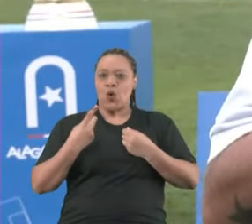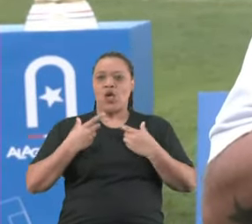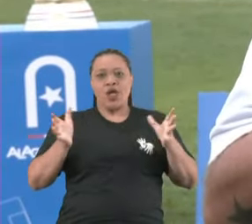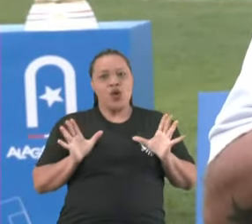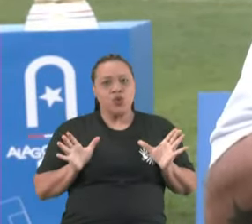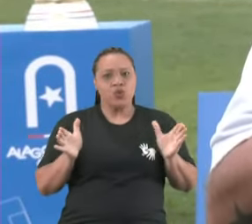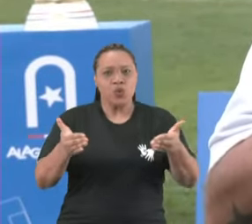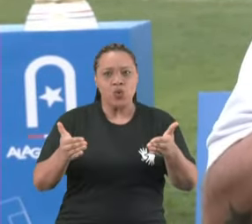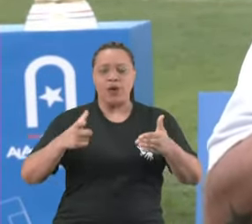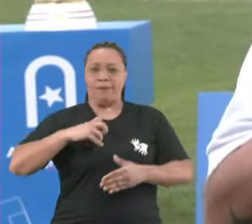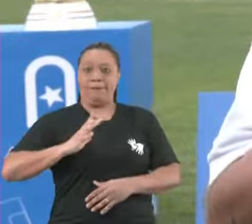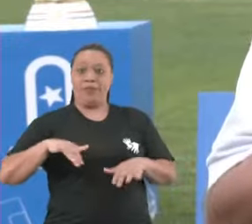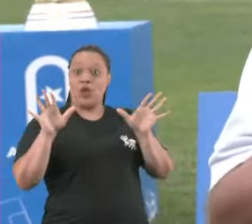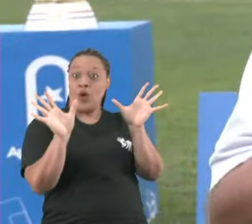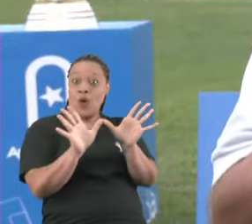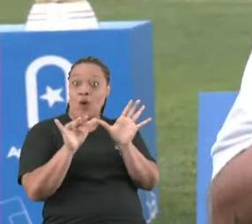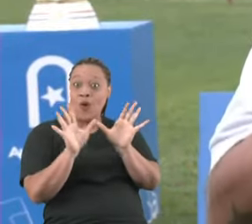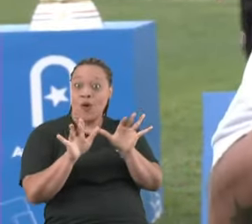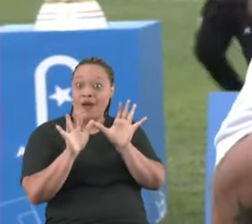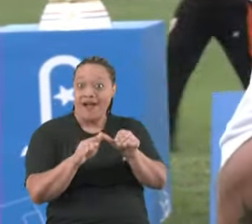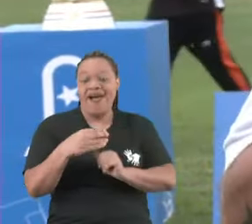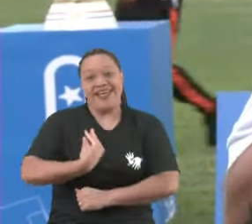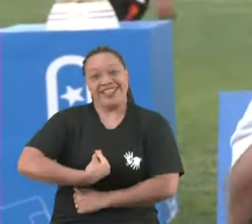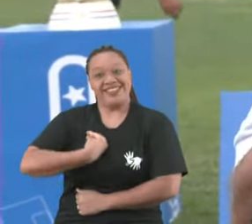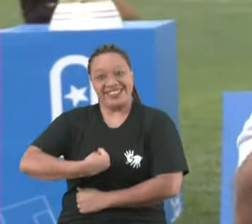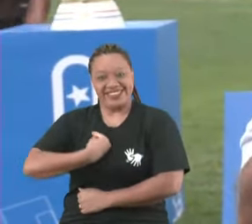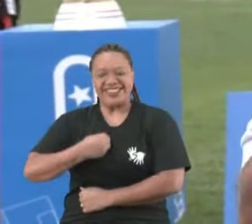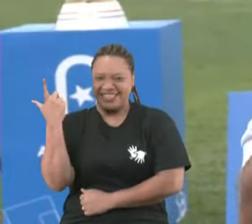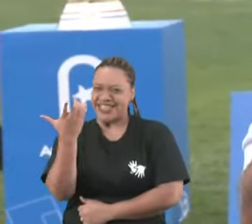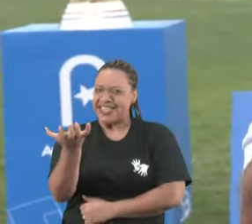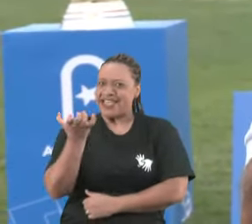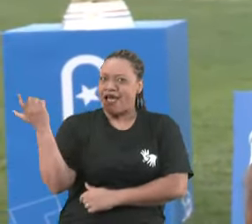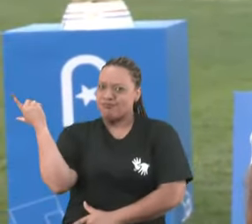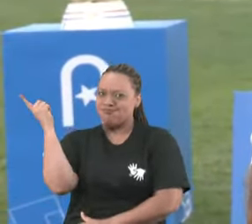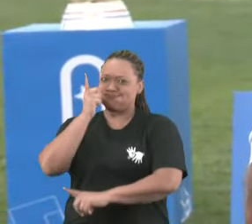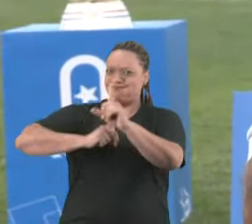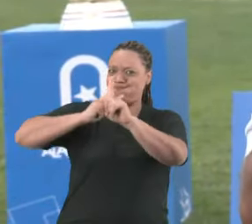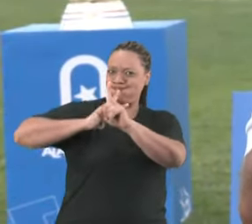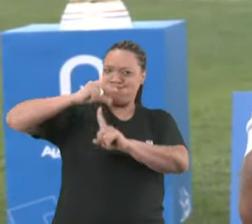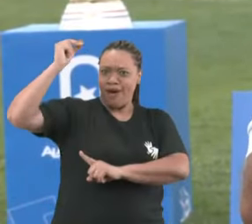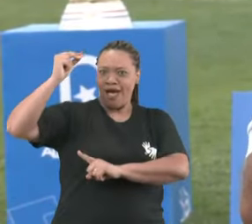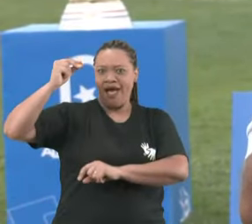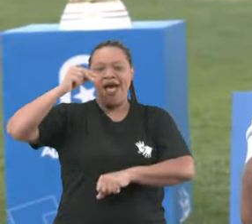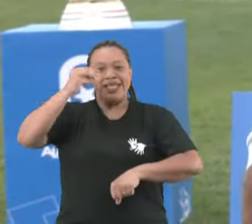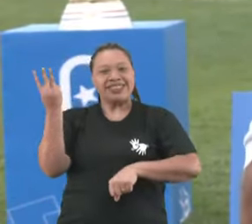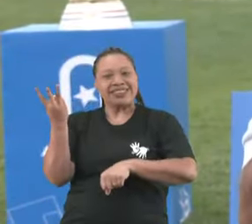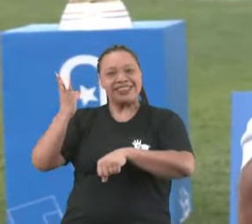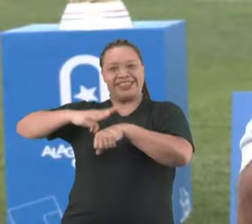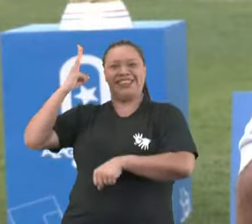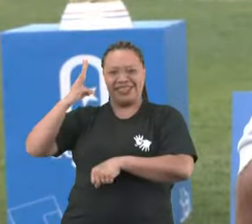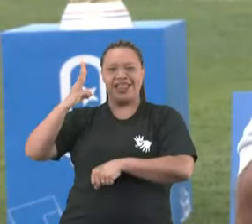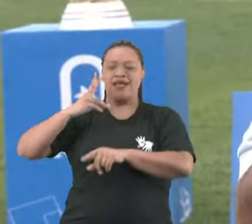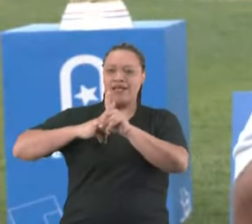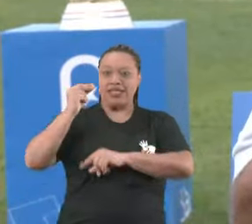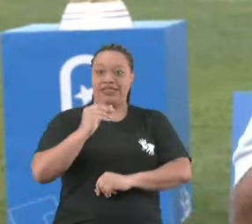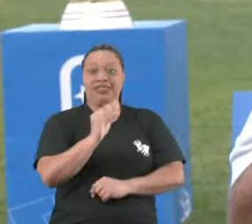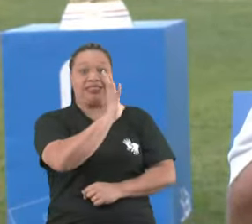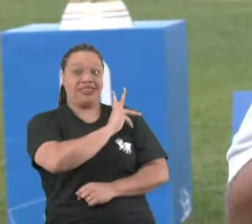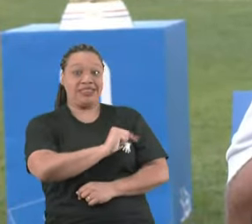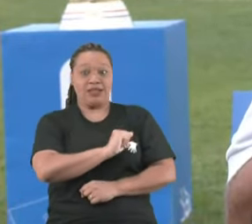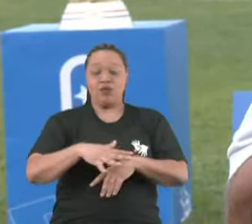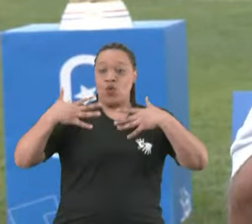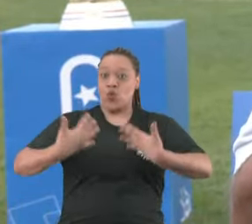ASA querendo morder ali, né? O gigante quer vencer, porque há três consecutivas o CRB, quer dizer, há